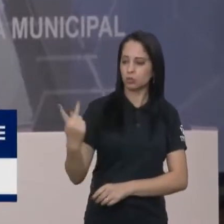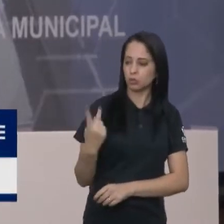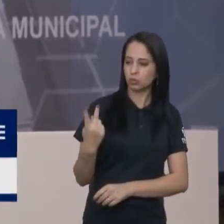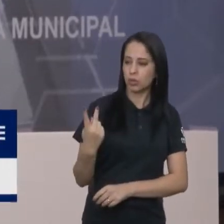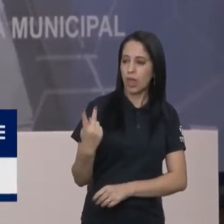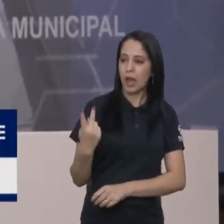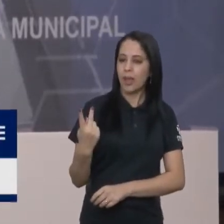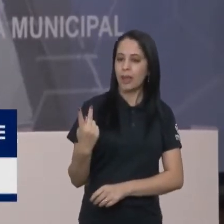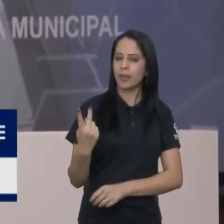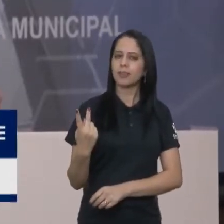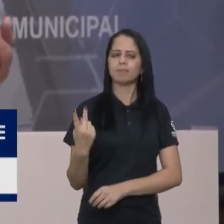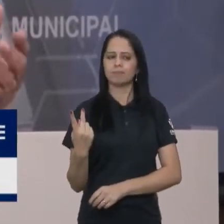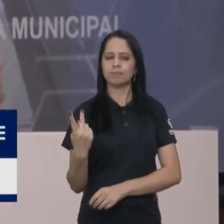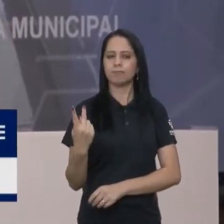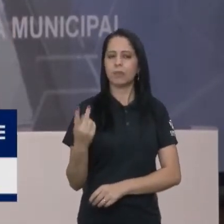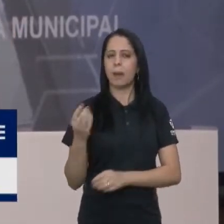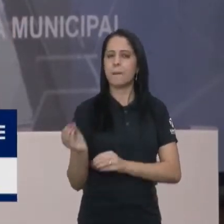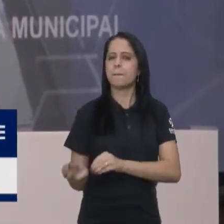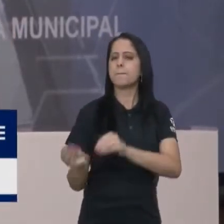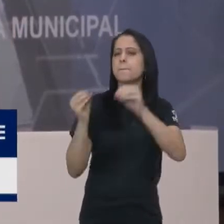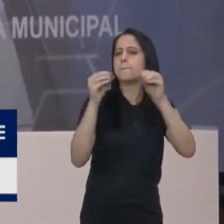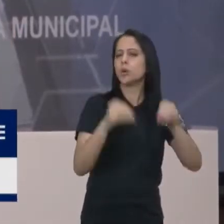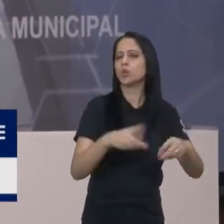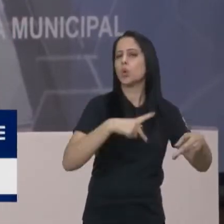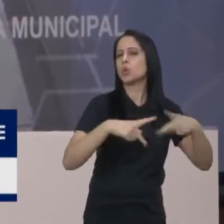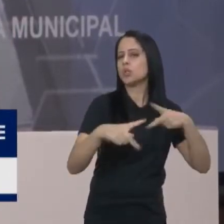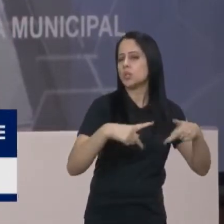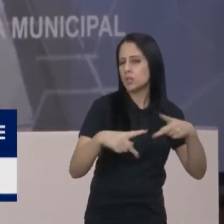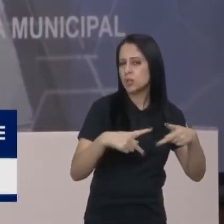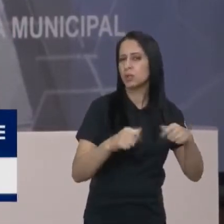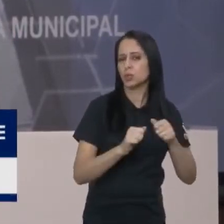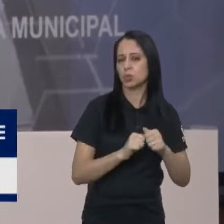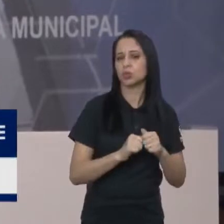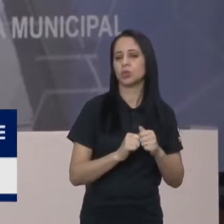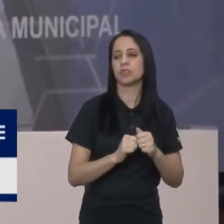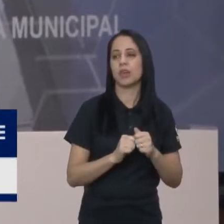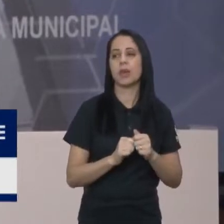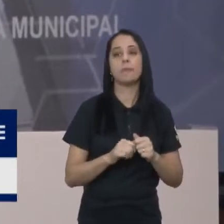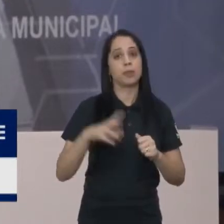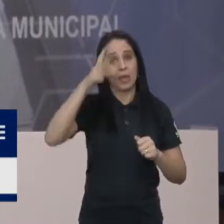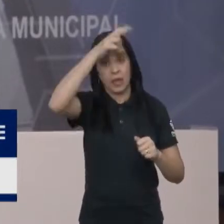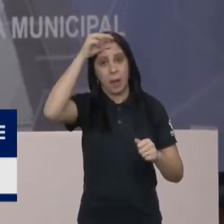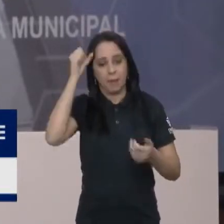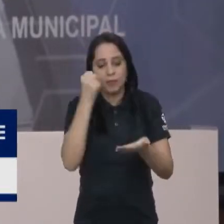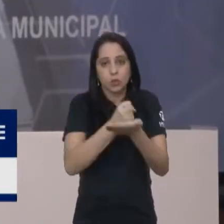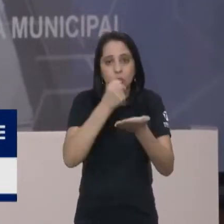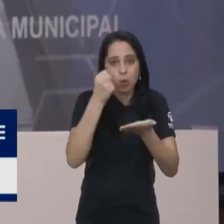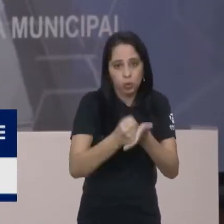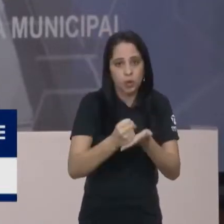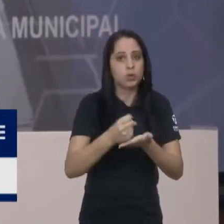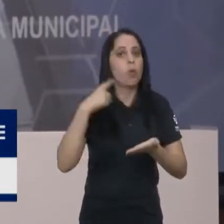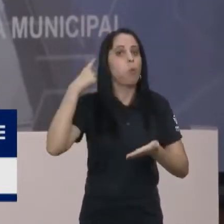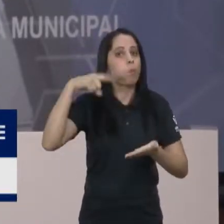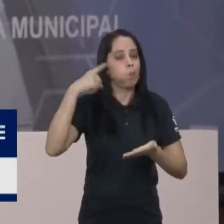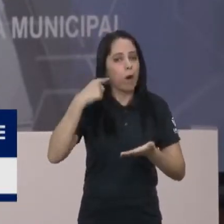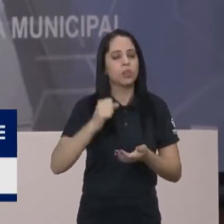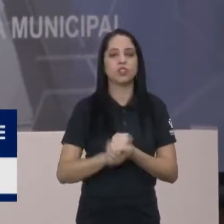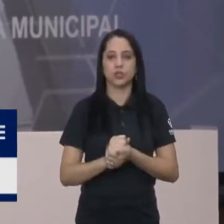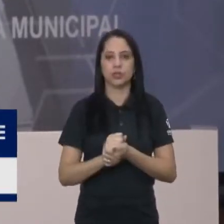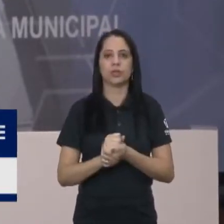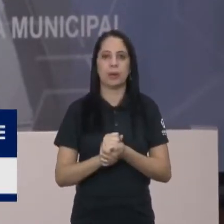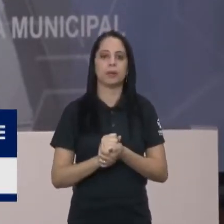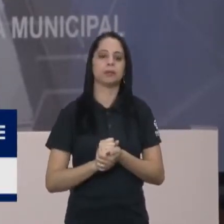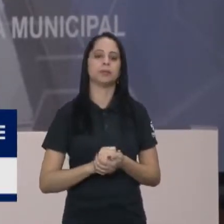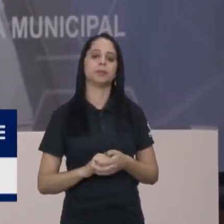de vir para a Prefeitura de São José dos Campos. Quando foi contratado para o cargo de advogado no Departamento Jurídico